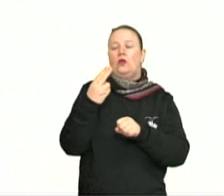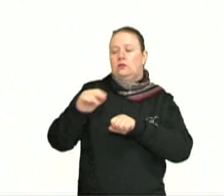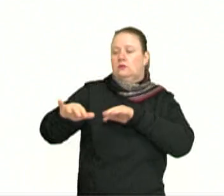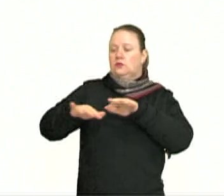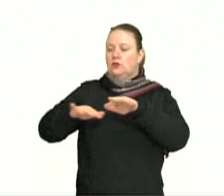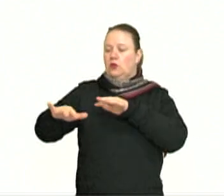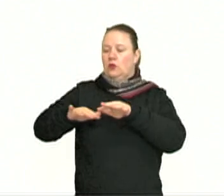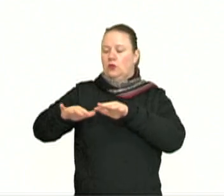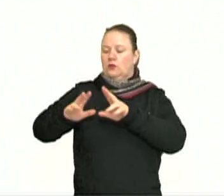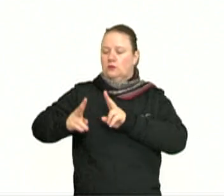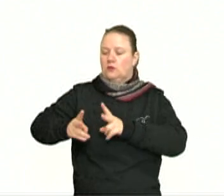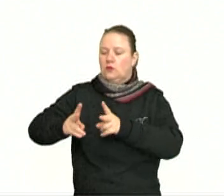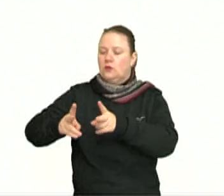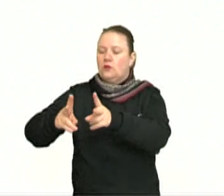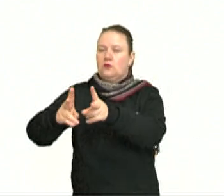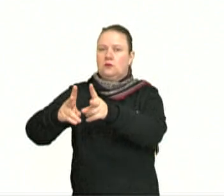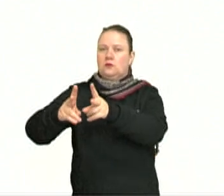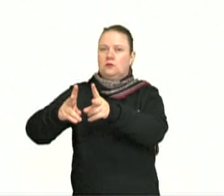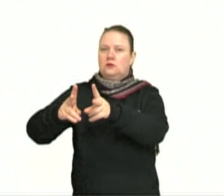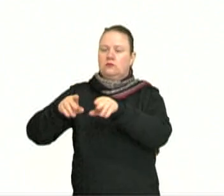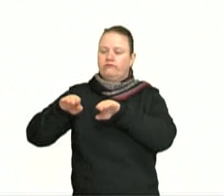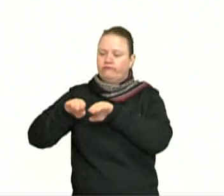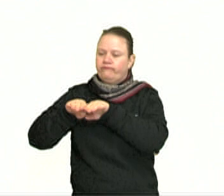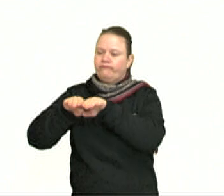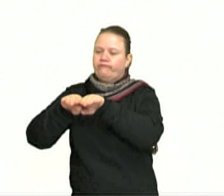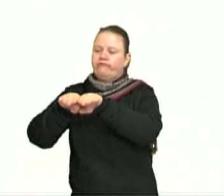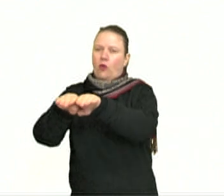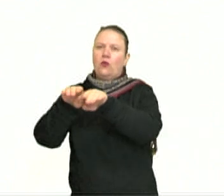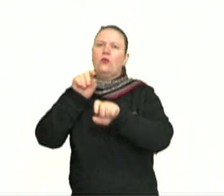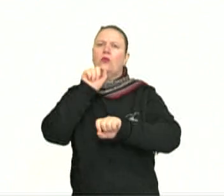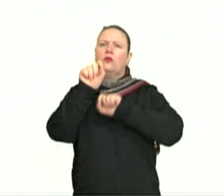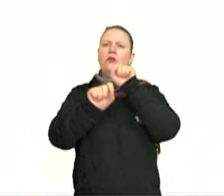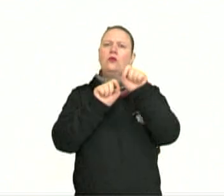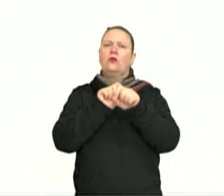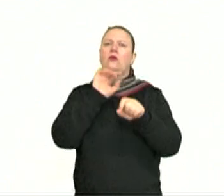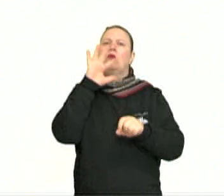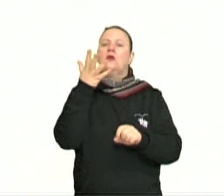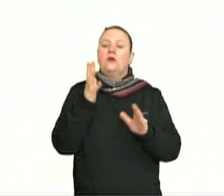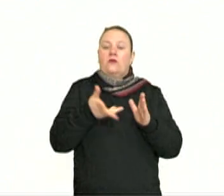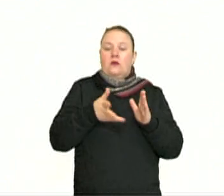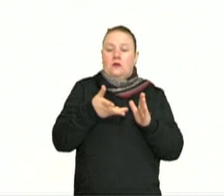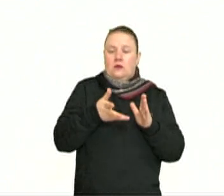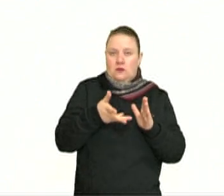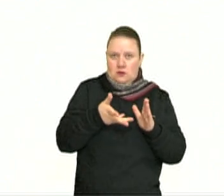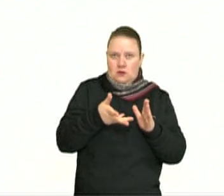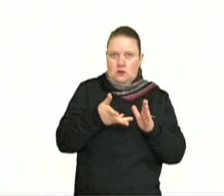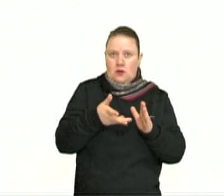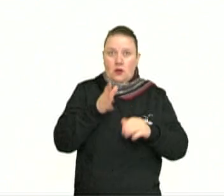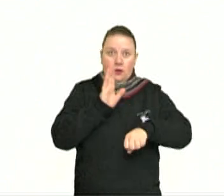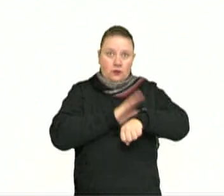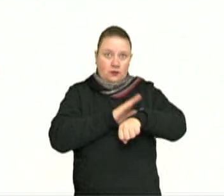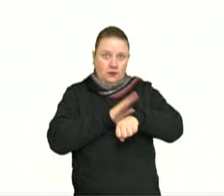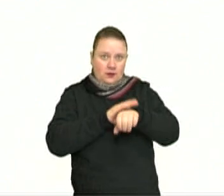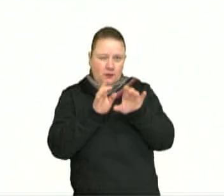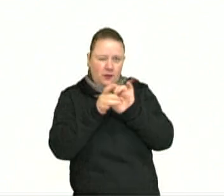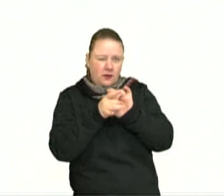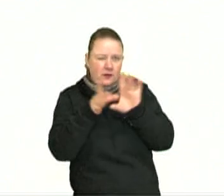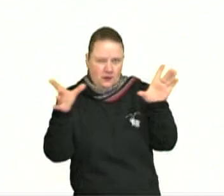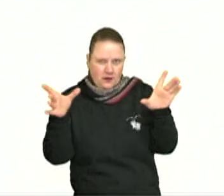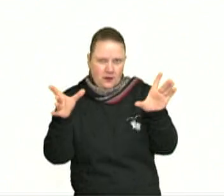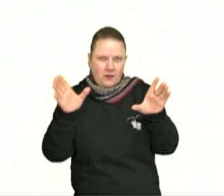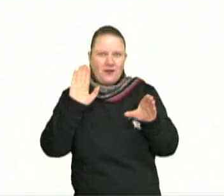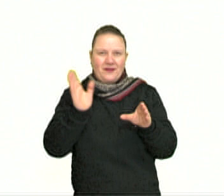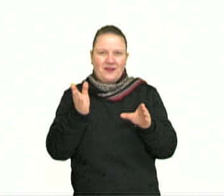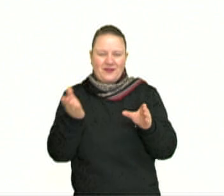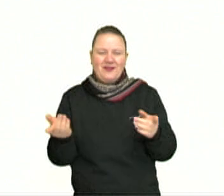que acontece com a sua velocidade e aceleração? Eu vou dar um tempinho para vocês poderem pensar e bolar essa resposta aqui e daqui